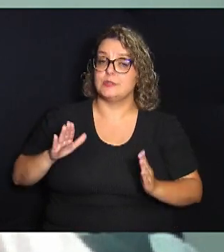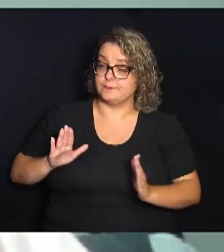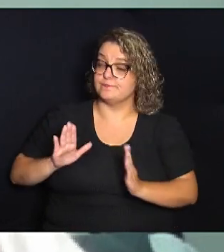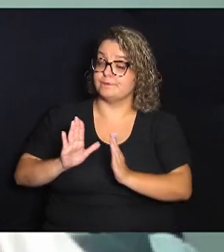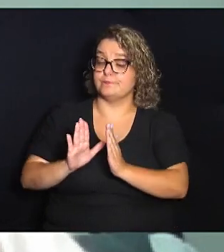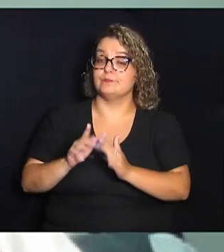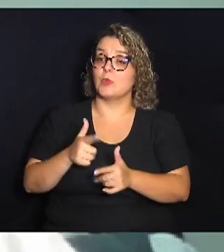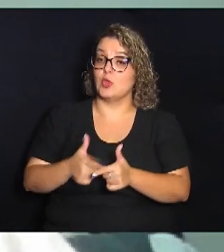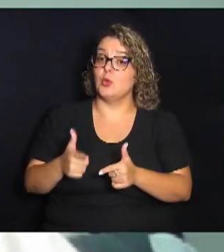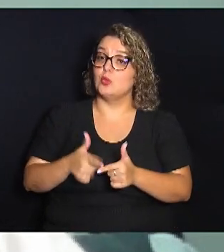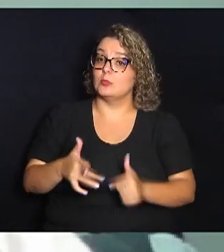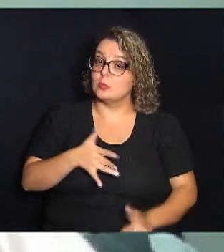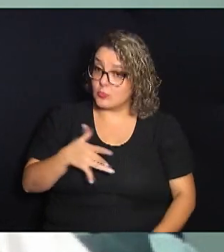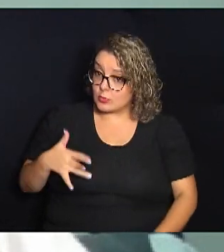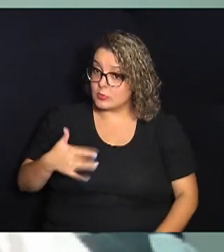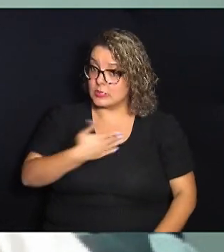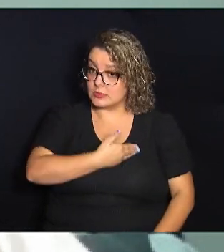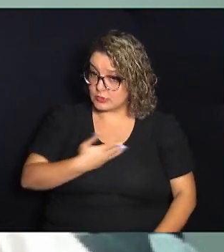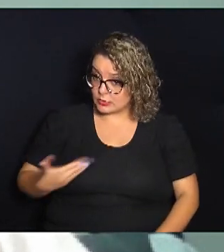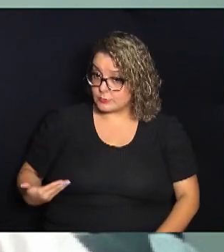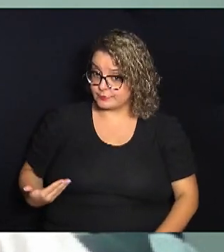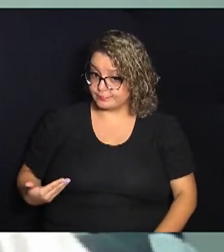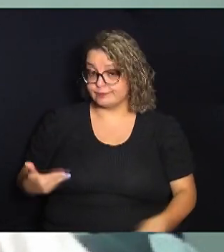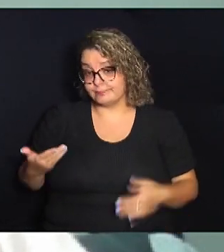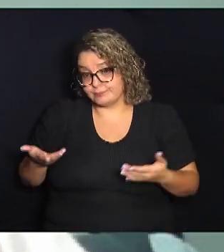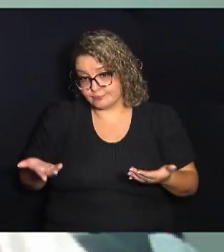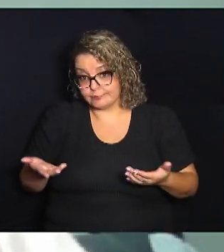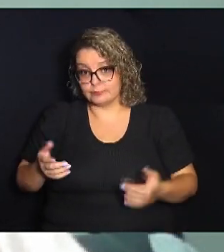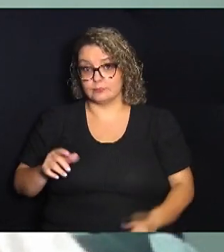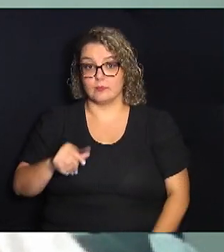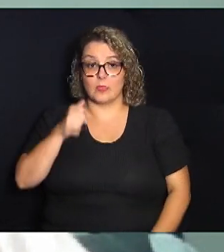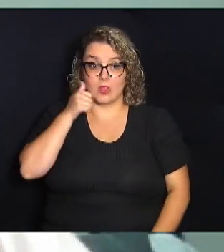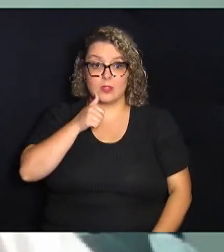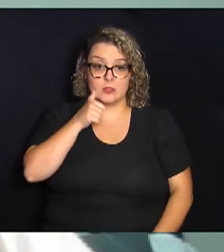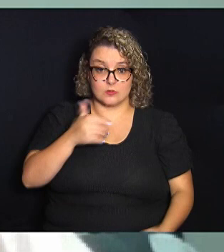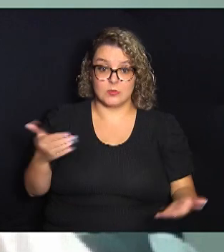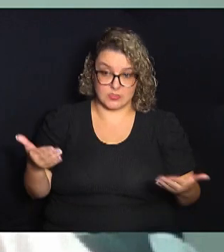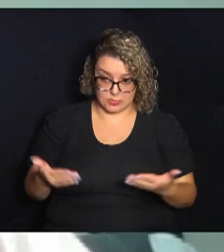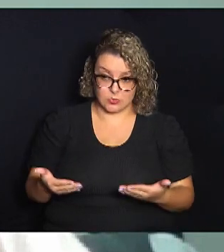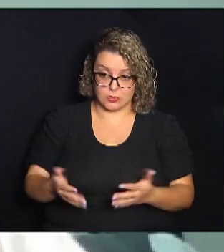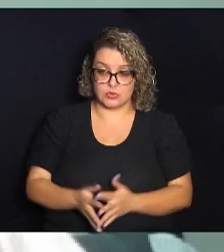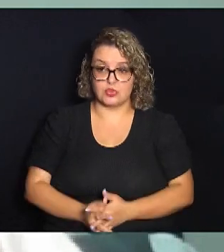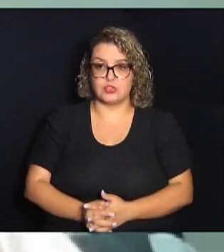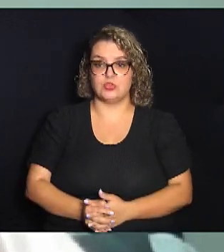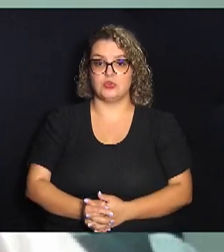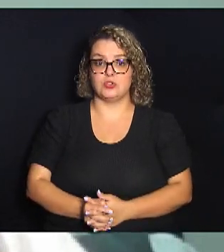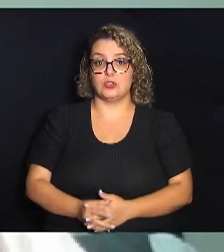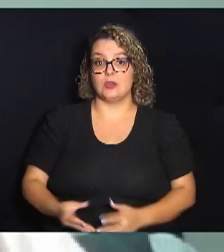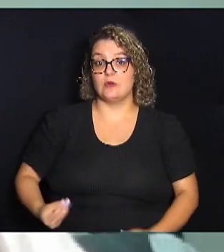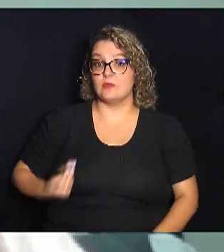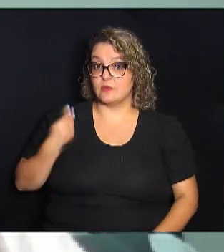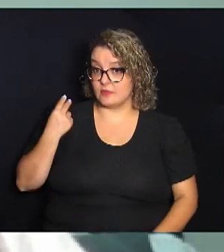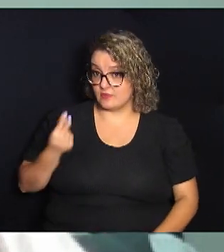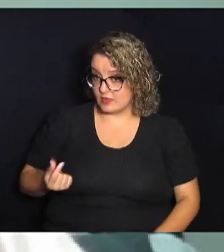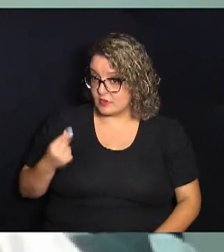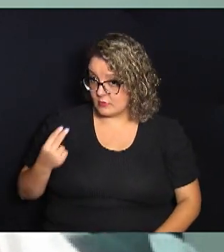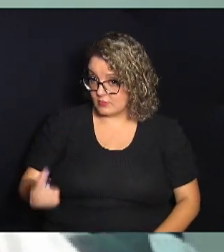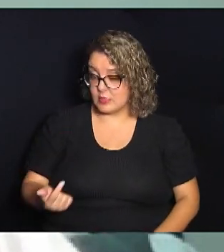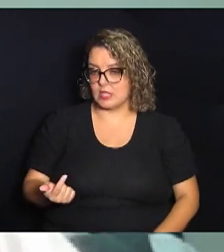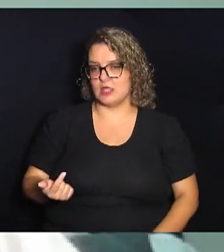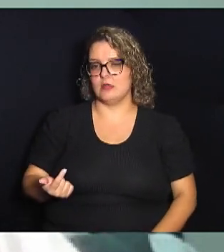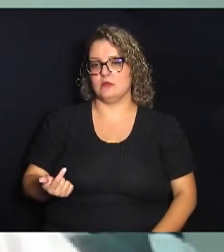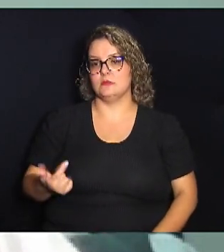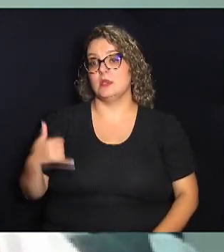um problema de saúde pública, já que as mulheres hoje, elas vivem muito mais. A média